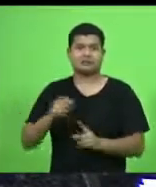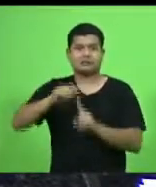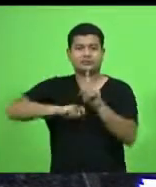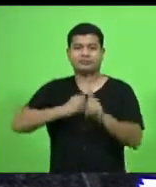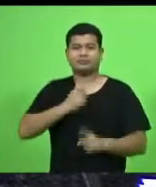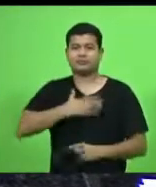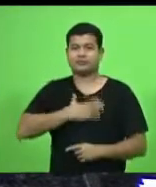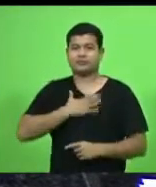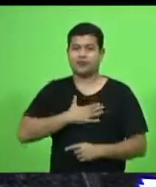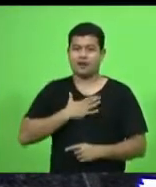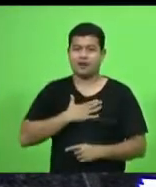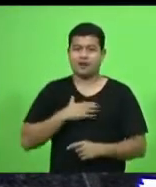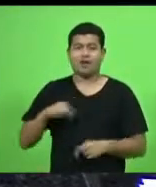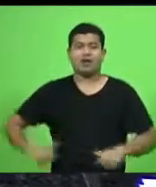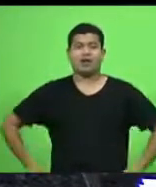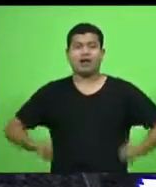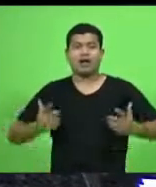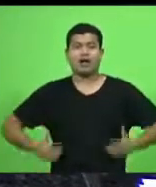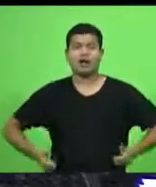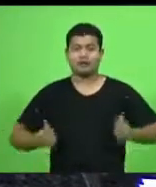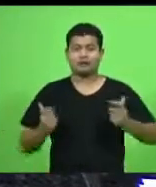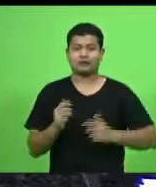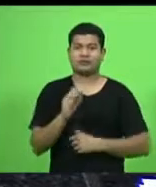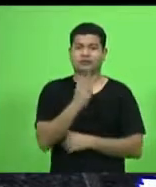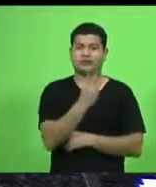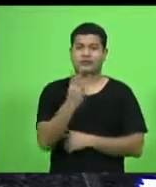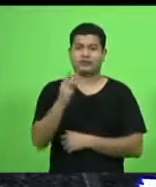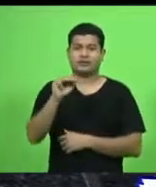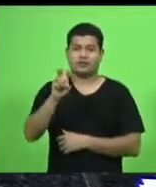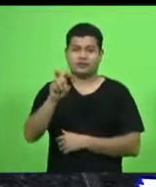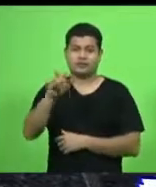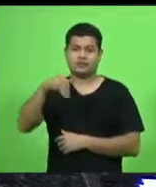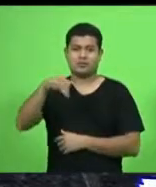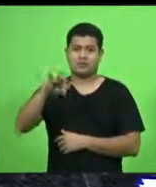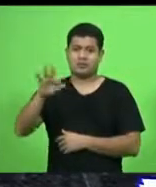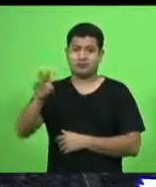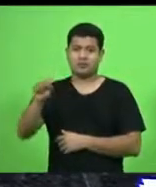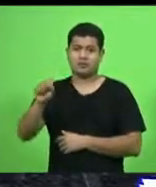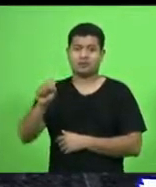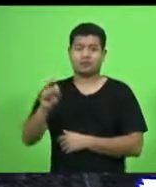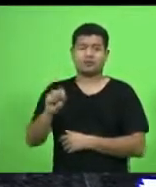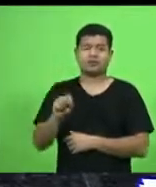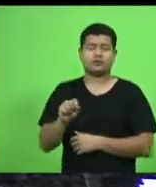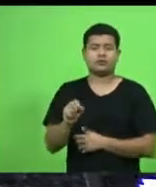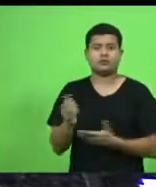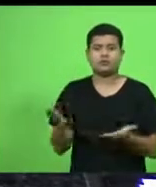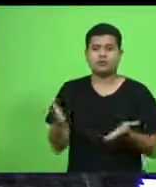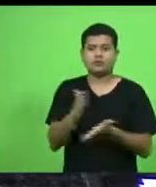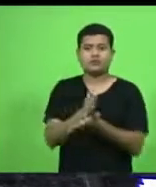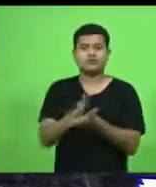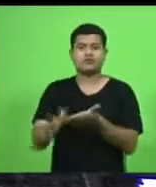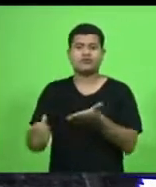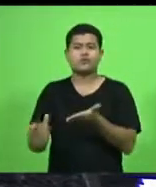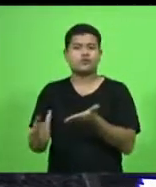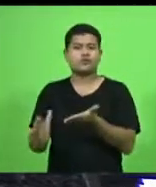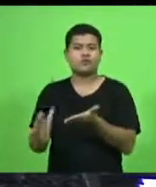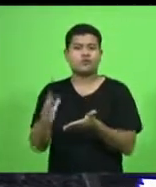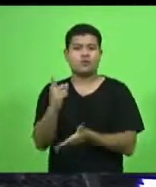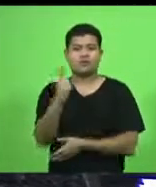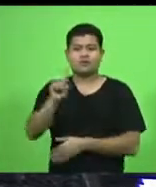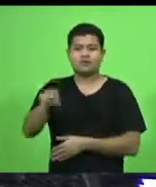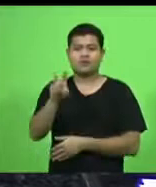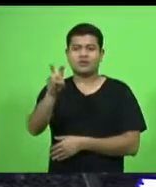gasto 335 milhões. O que está fazendo com 1,5 bilhão que está